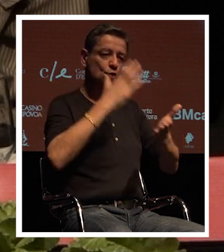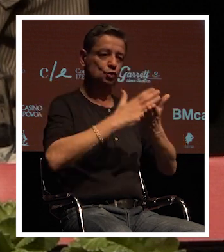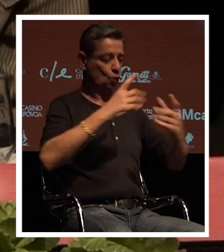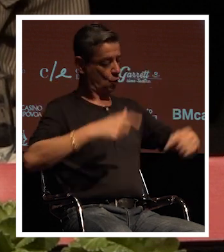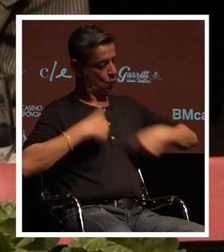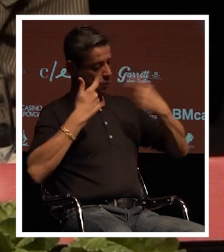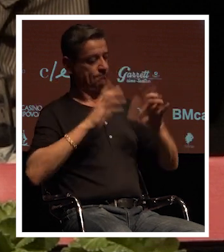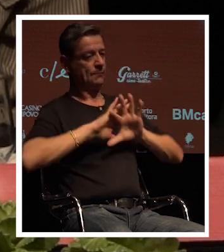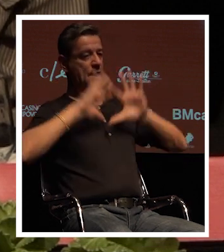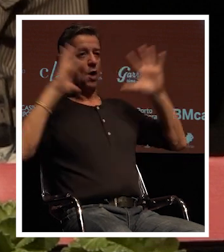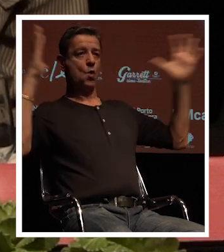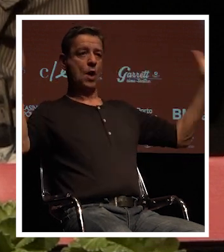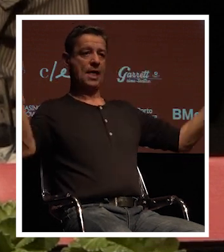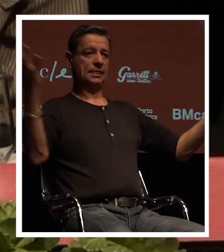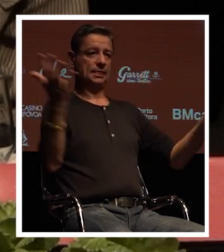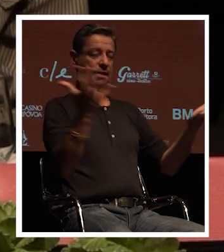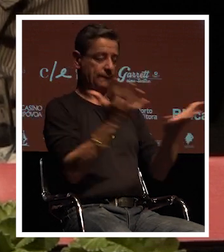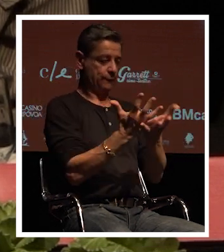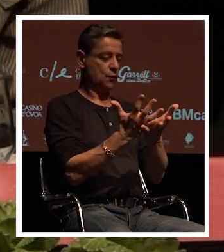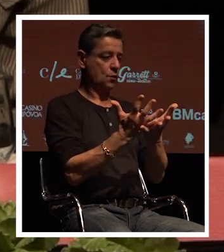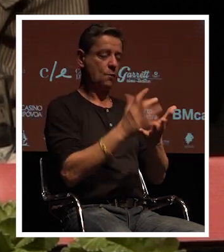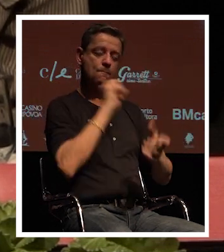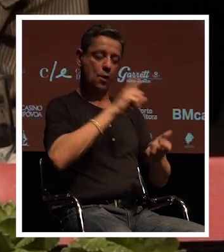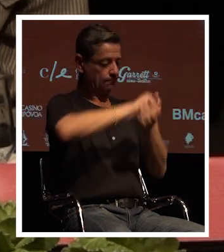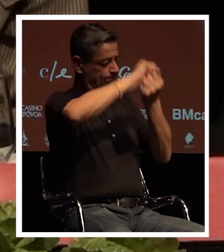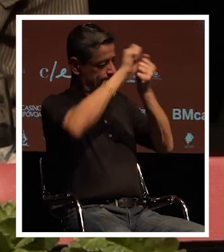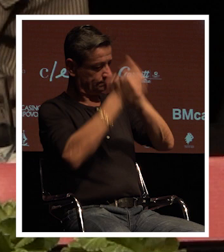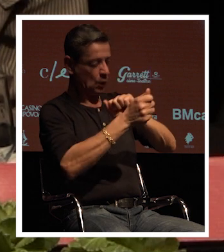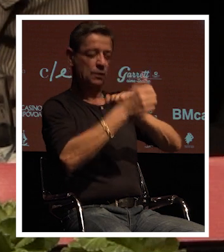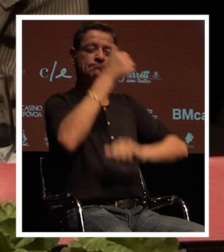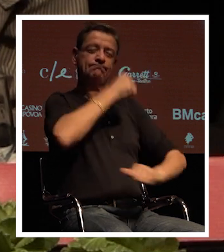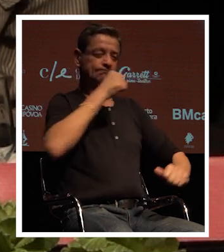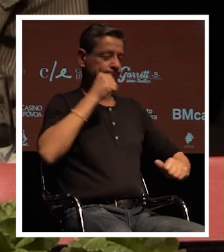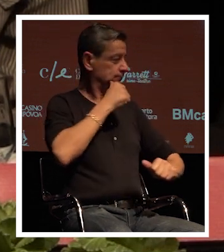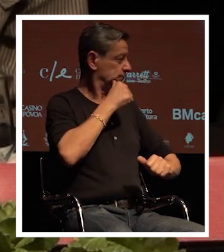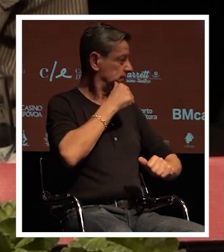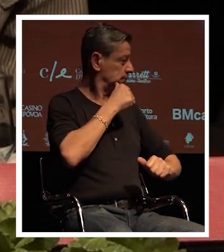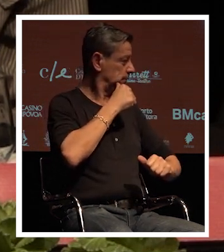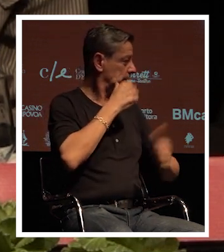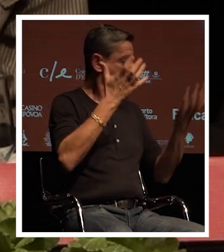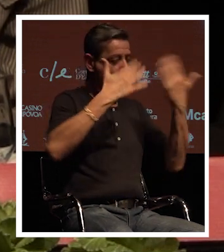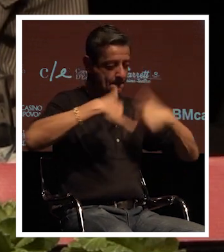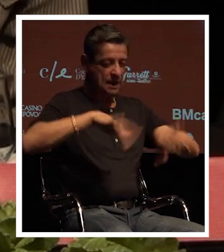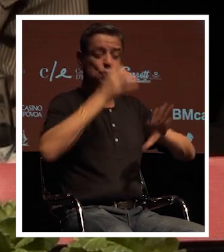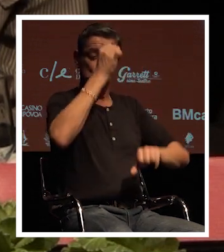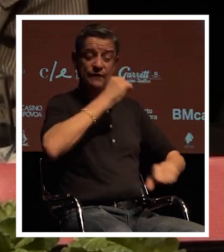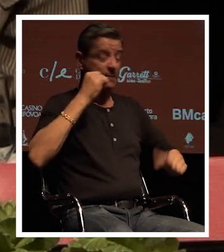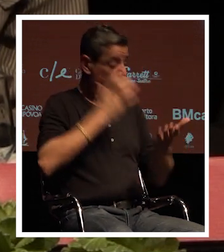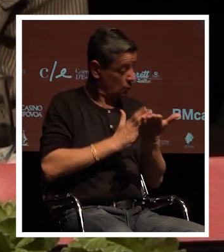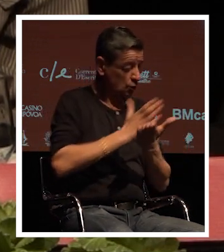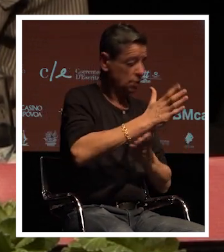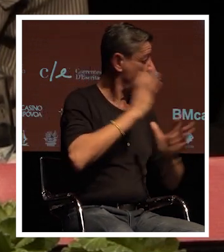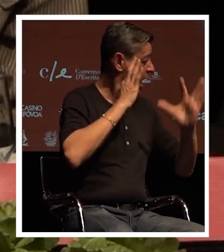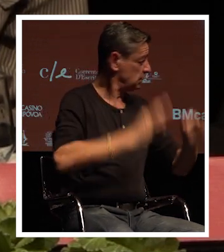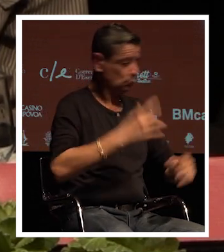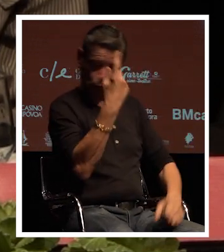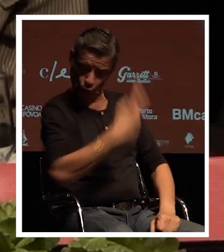de um coletivo e por isso podem matar podem-me torturar mas esse pensamento continua não é isso